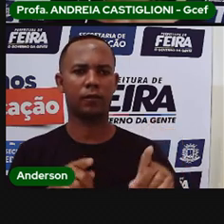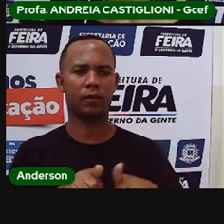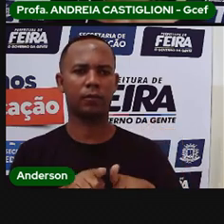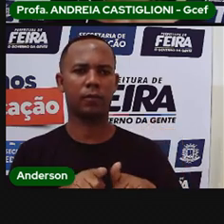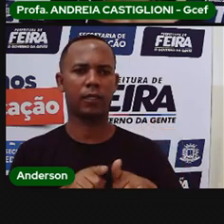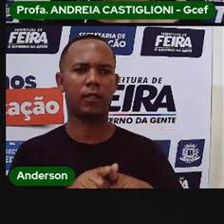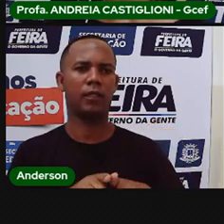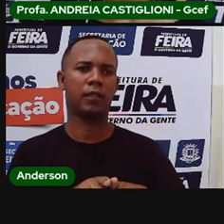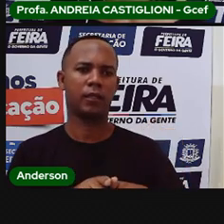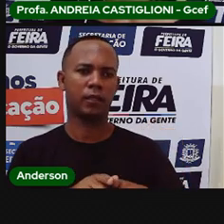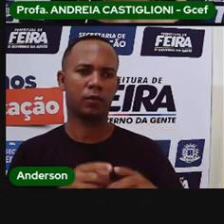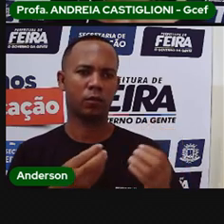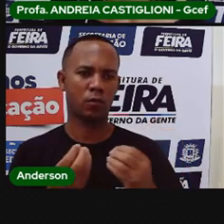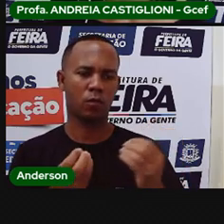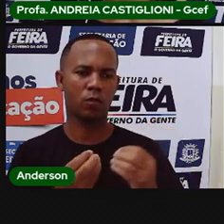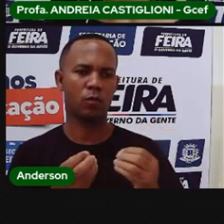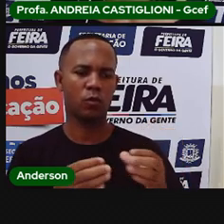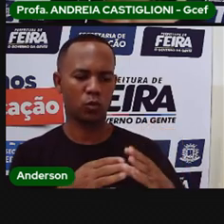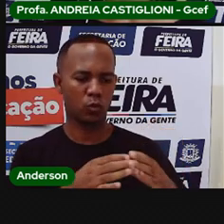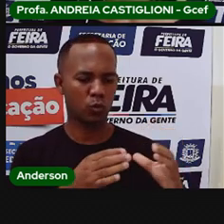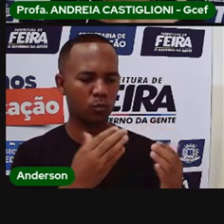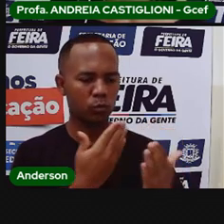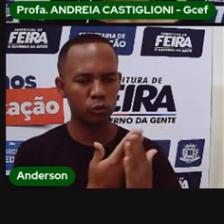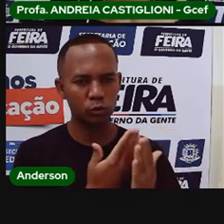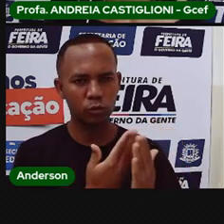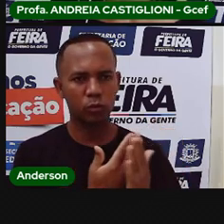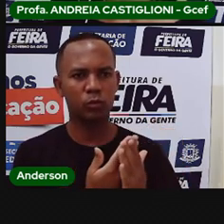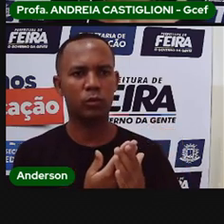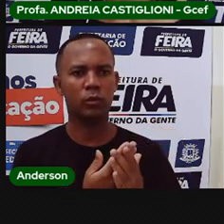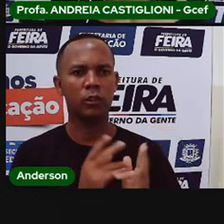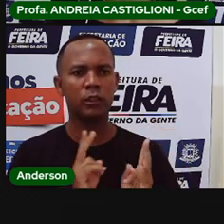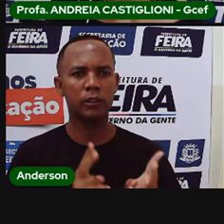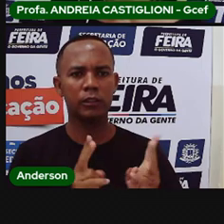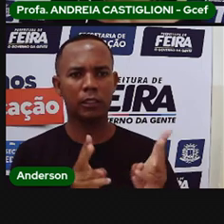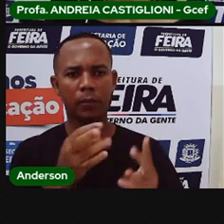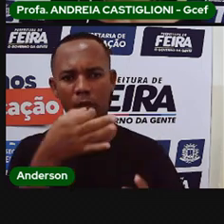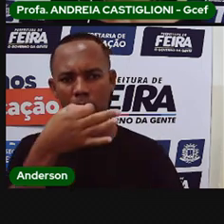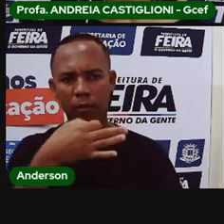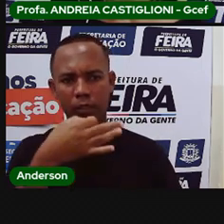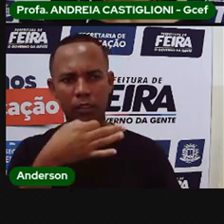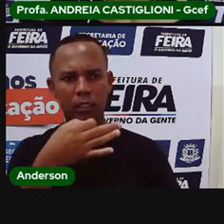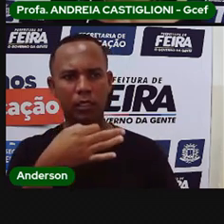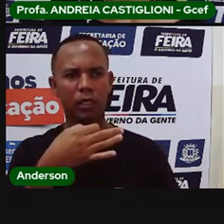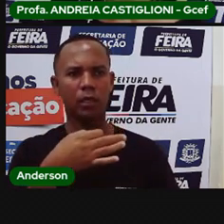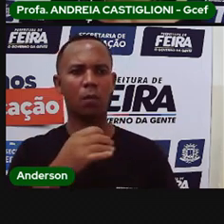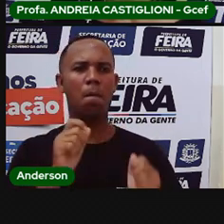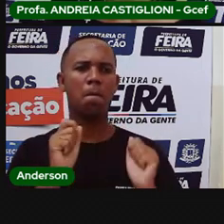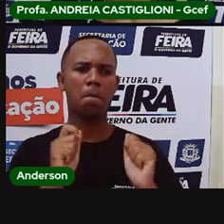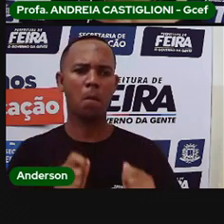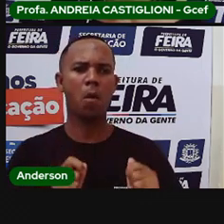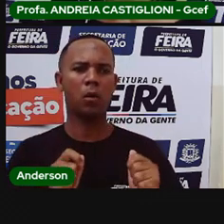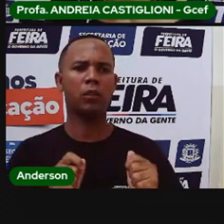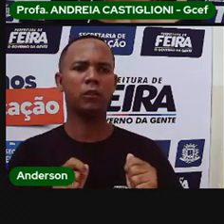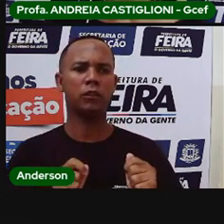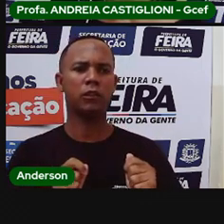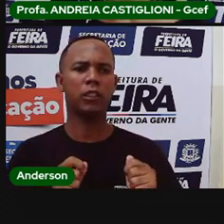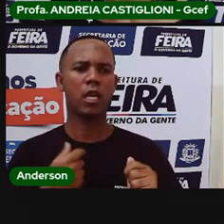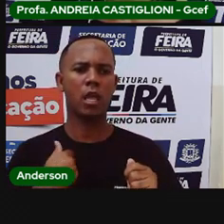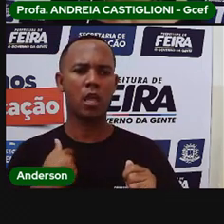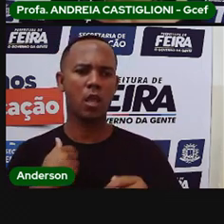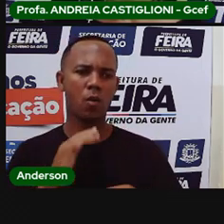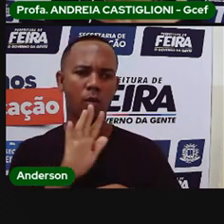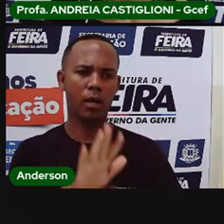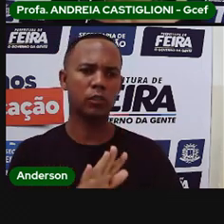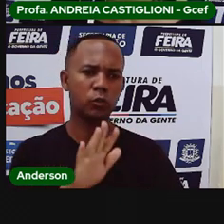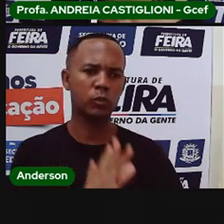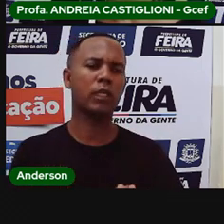das atividades, obviamente, também, mas sempre tá expondo sua opinião. O que é que você pode fazer para contribuir, para